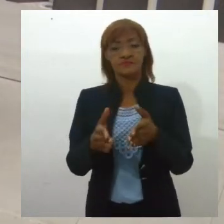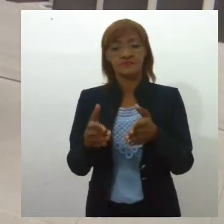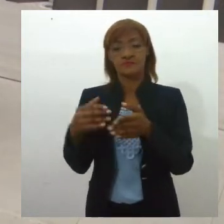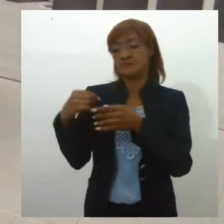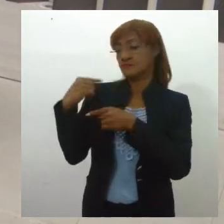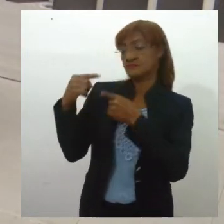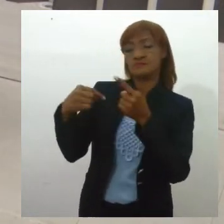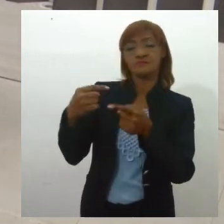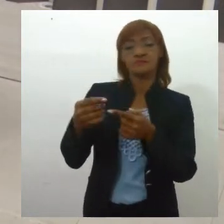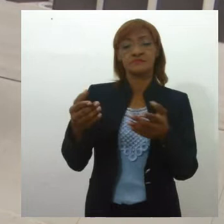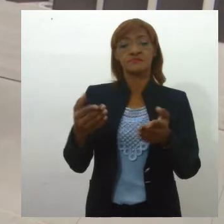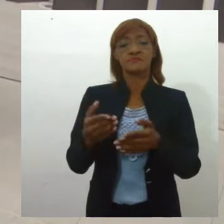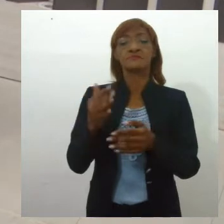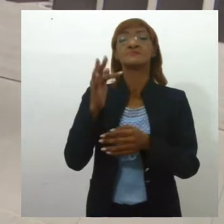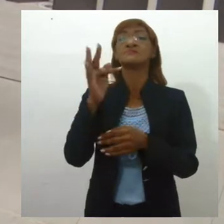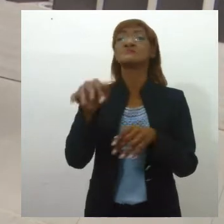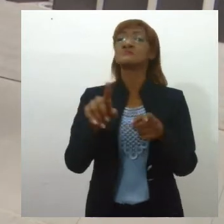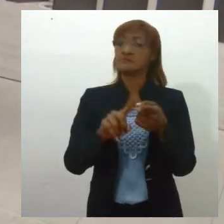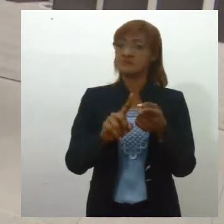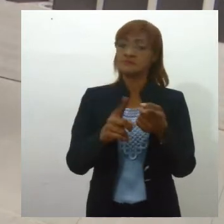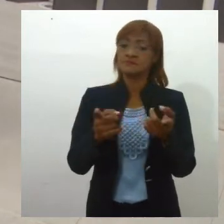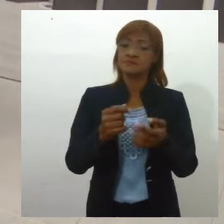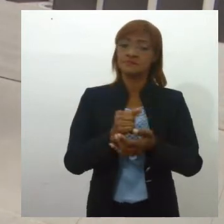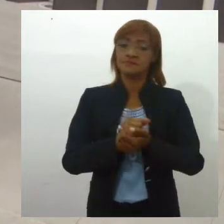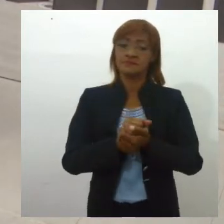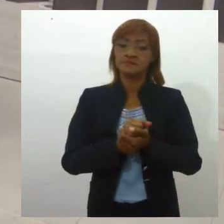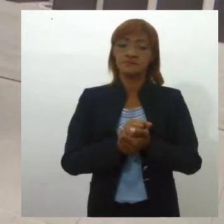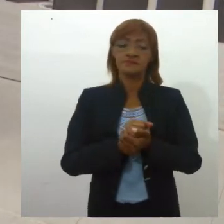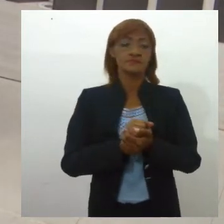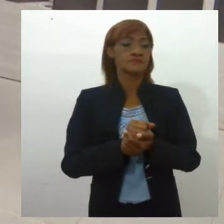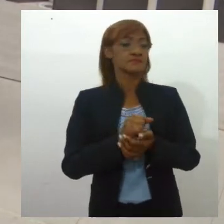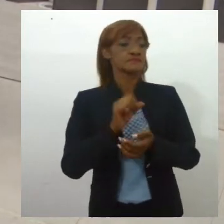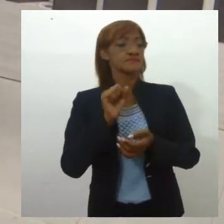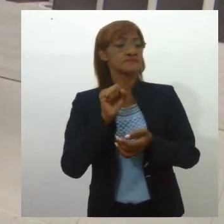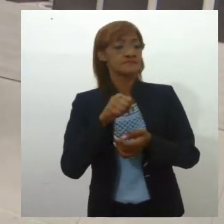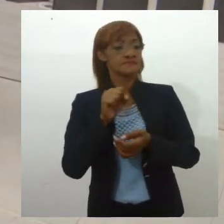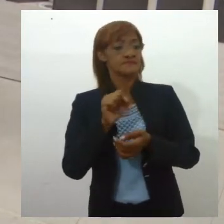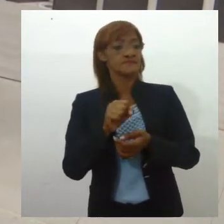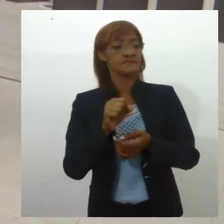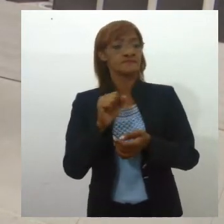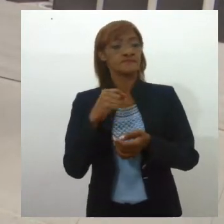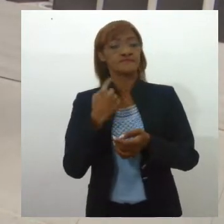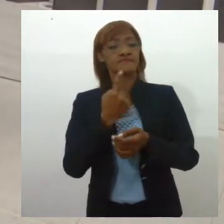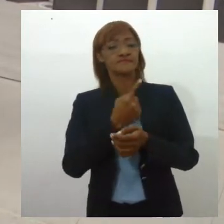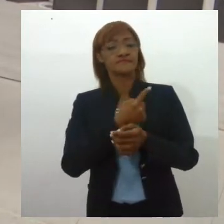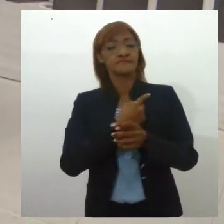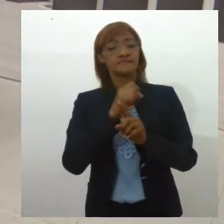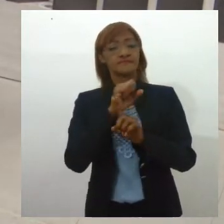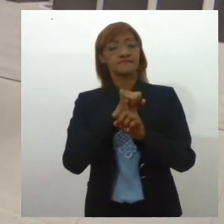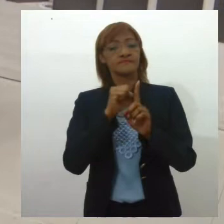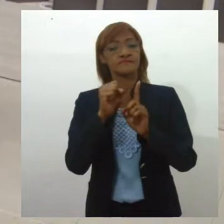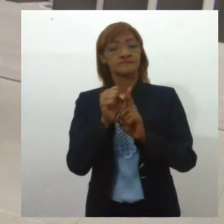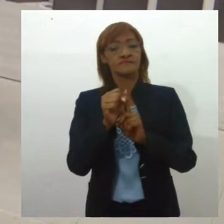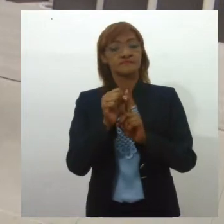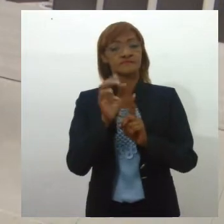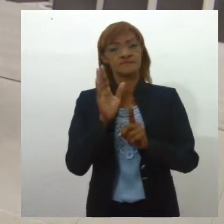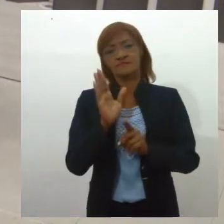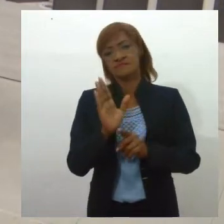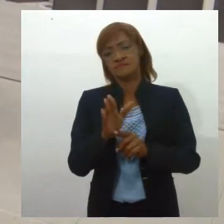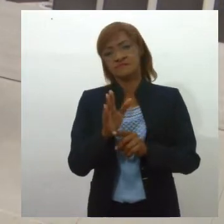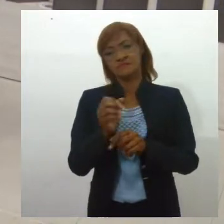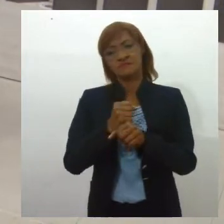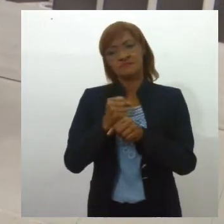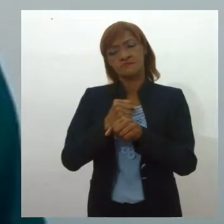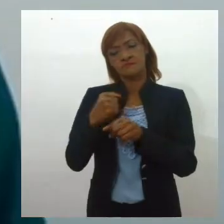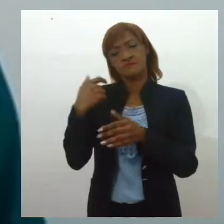para gerações que estão vindo agora. Isso, a nossa sociedade, ela, ao longo dos últimos décadas,